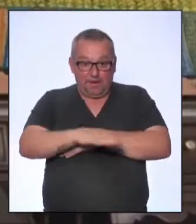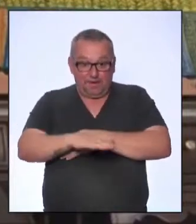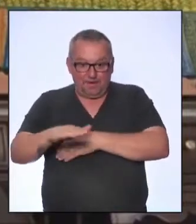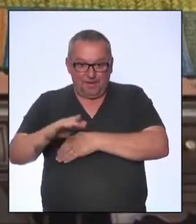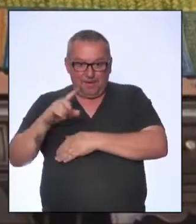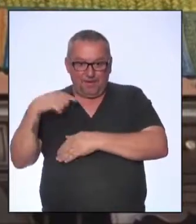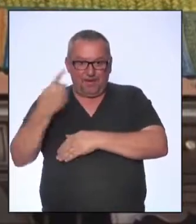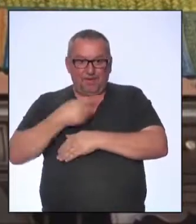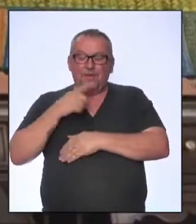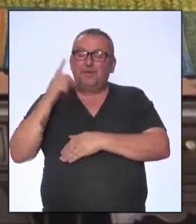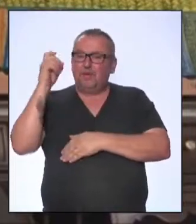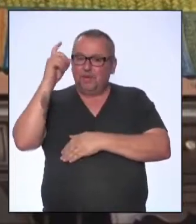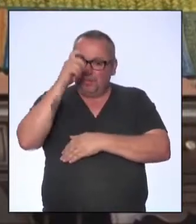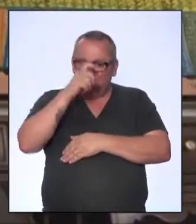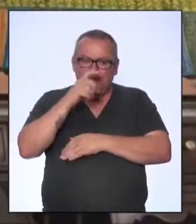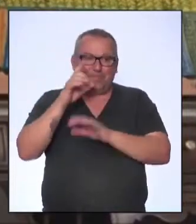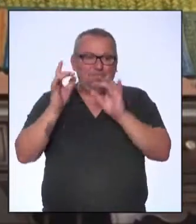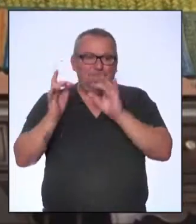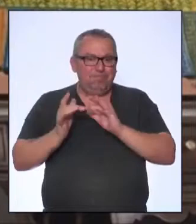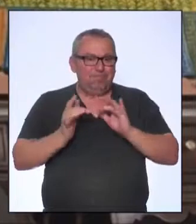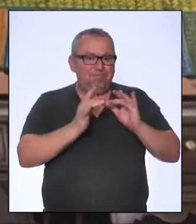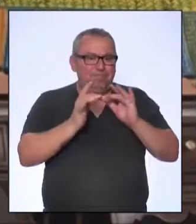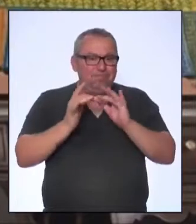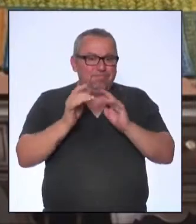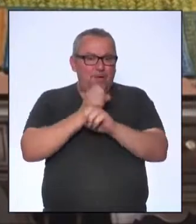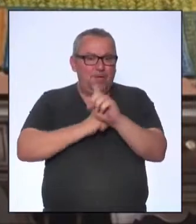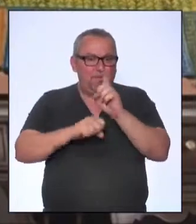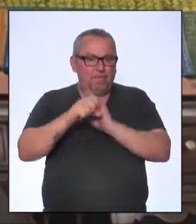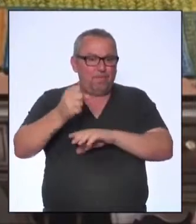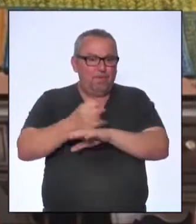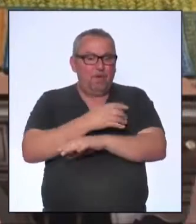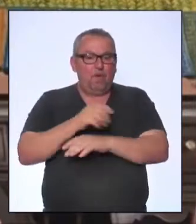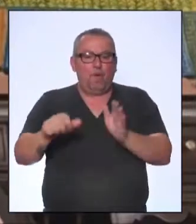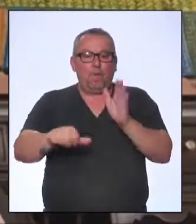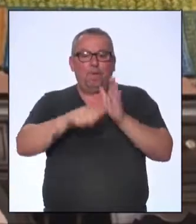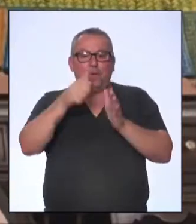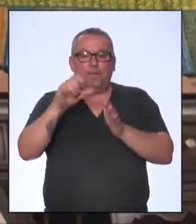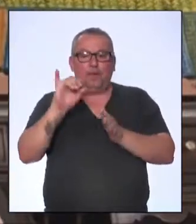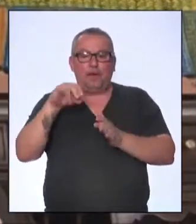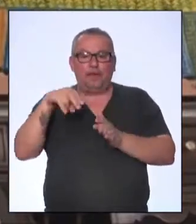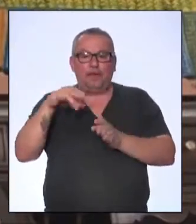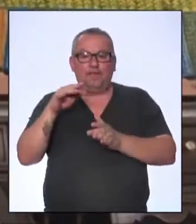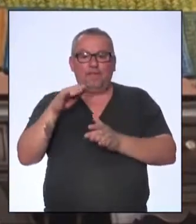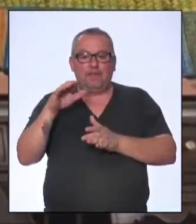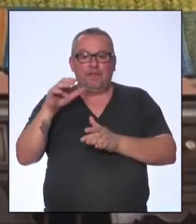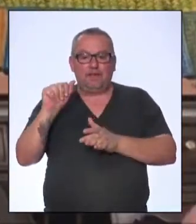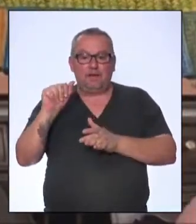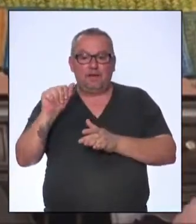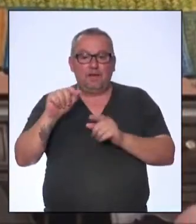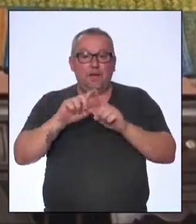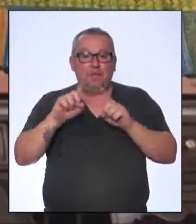gente raramente associa socioemocional com primeira infância, mas as crianças que têm